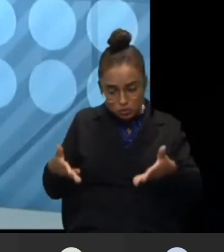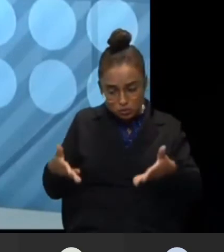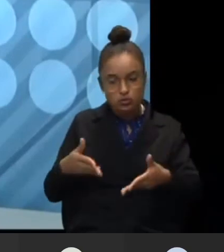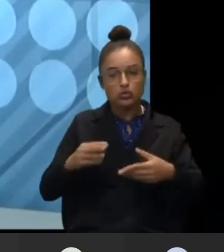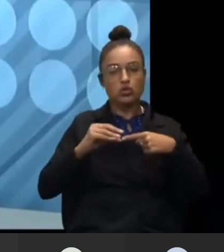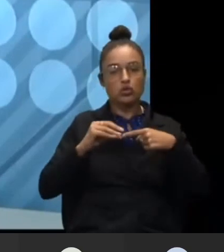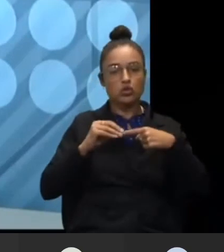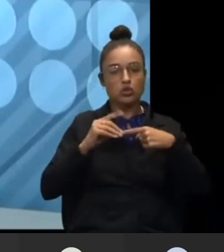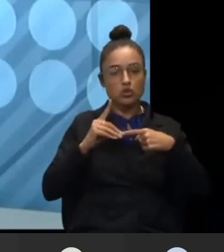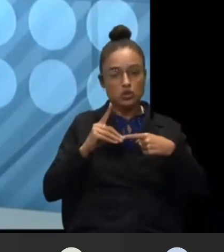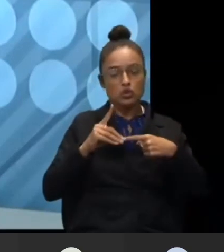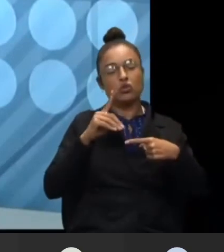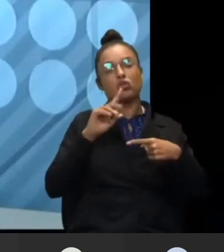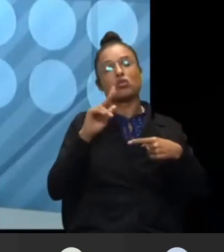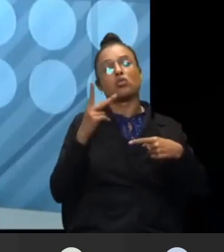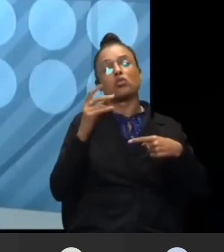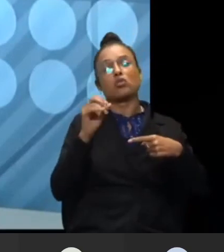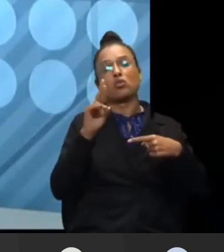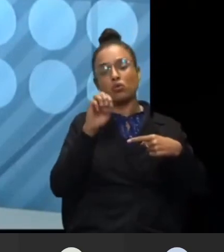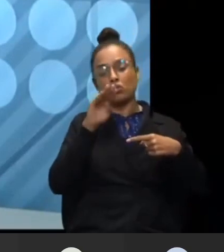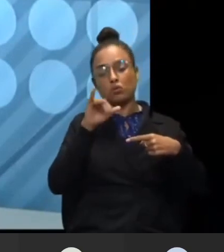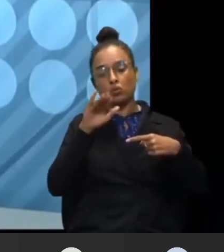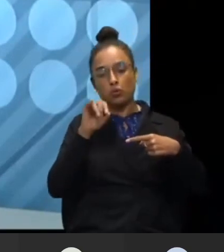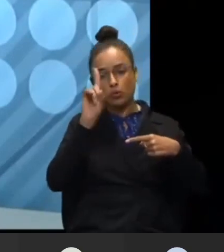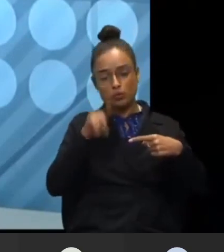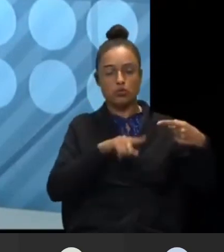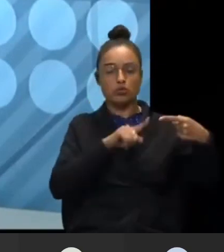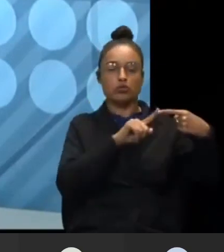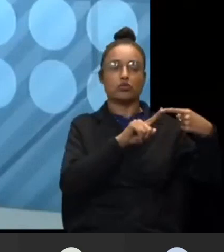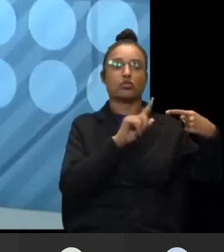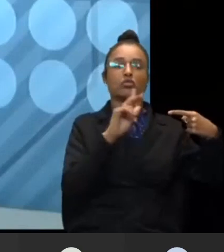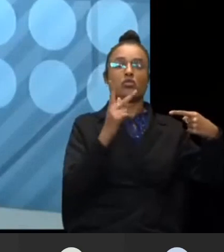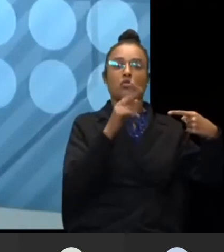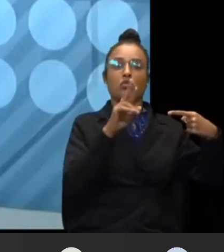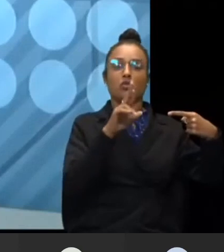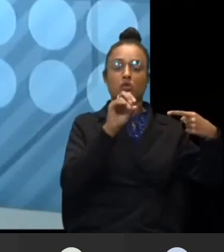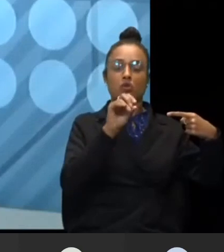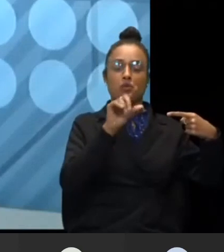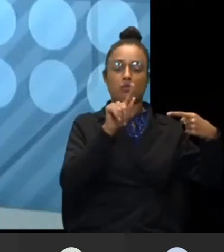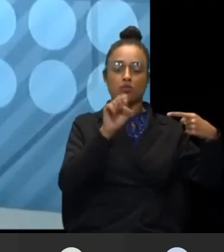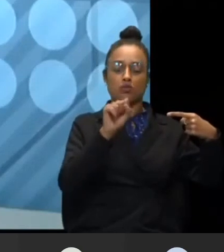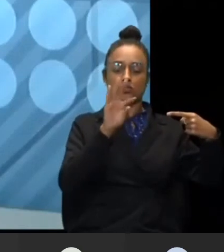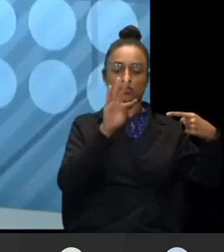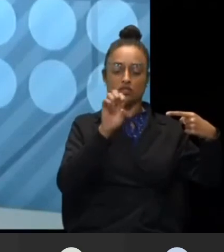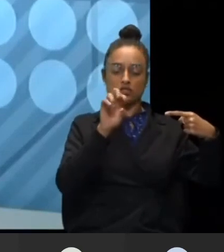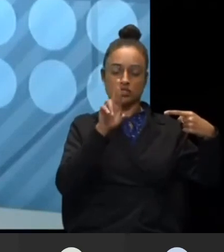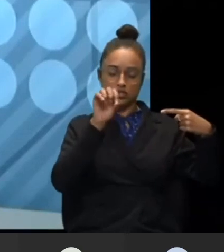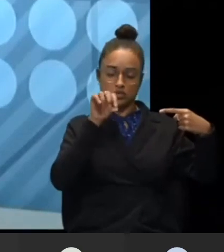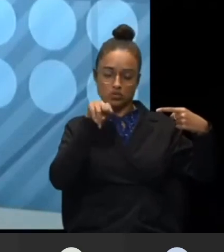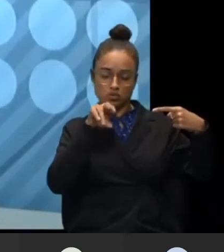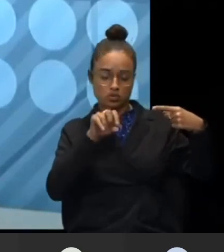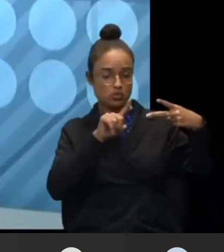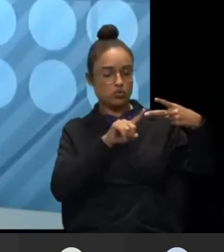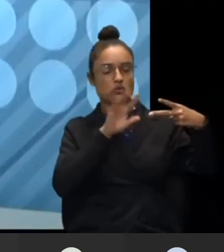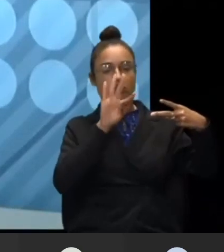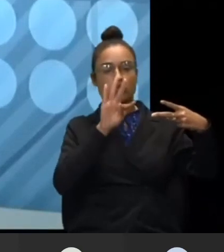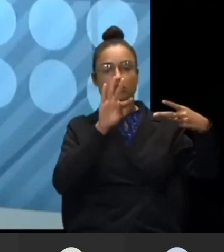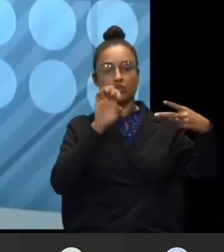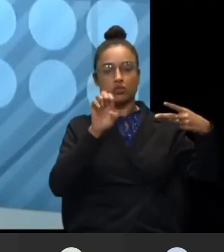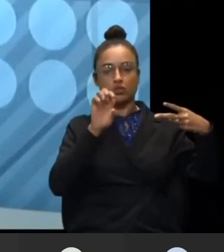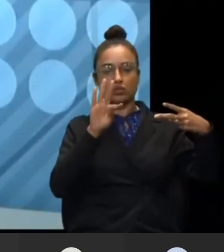testosterona, progesterona, são uns dos hormônios que são oriundos do colesterol. O colesterol é um fitoesterol que